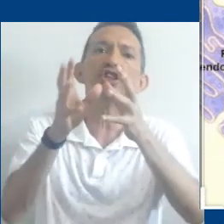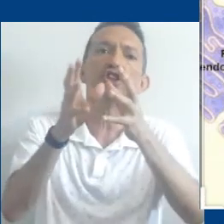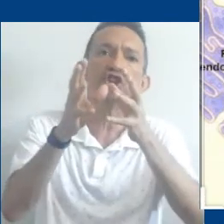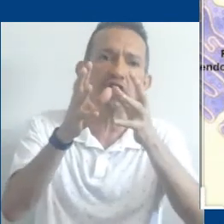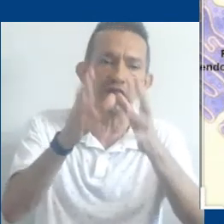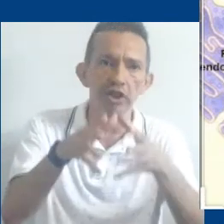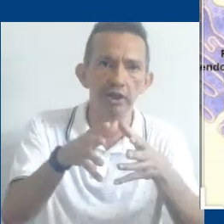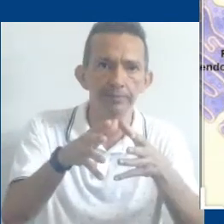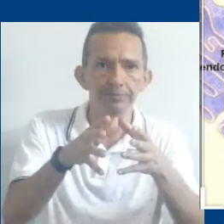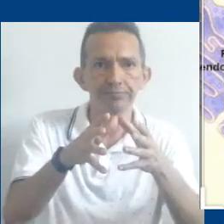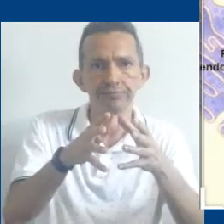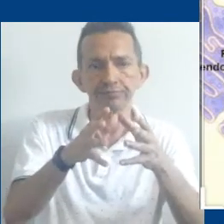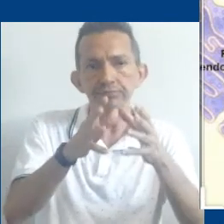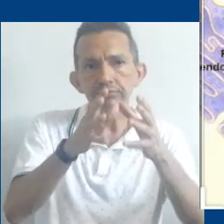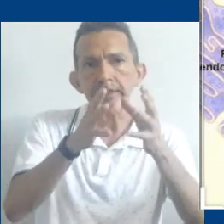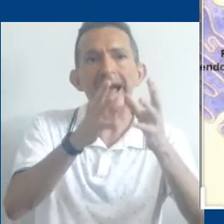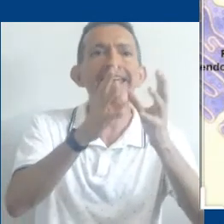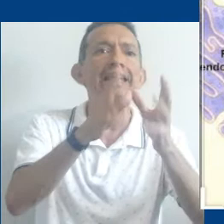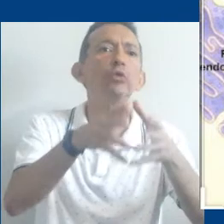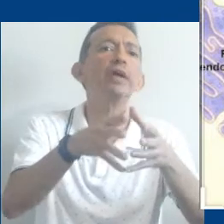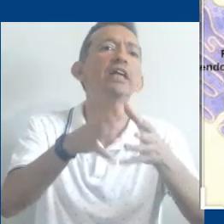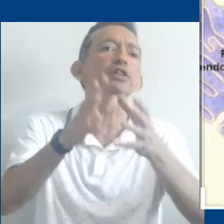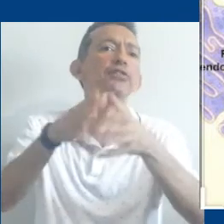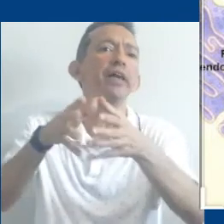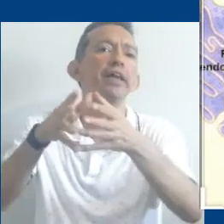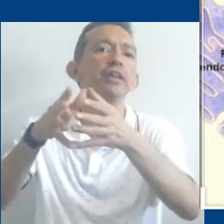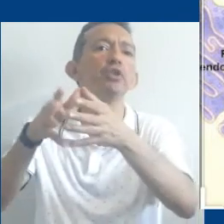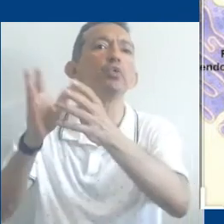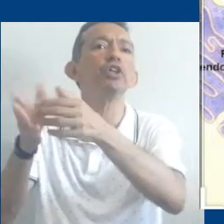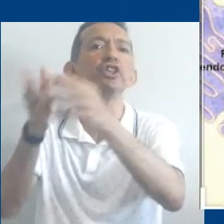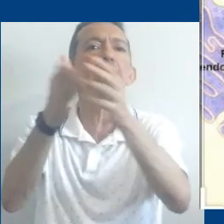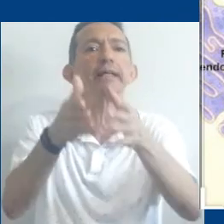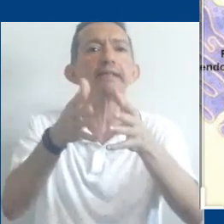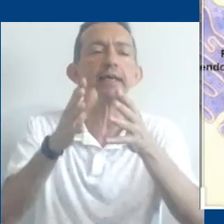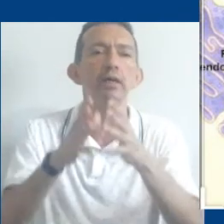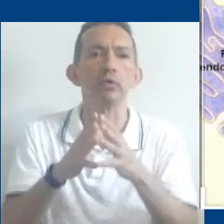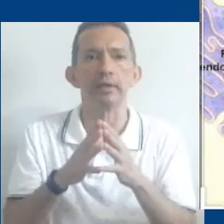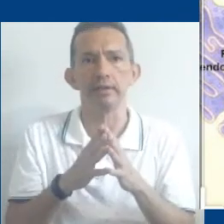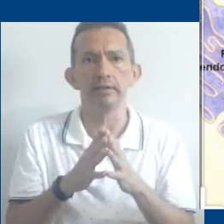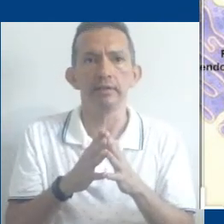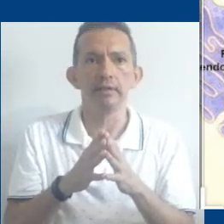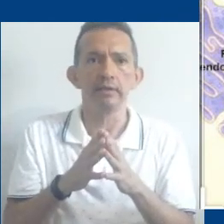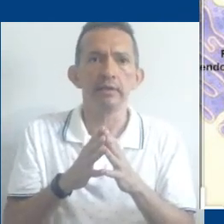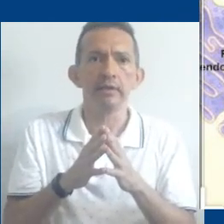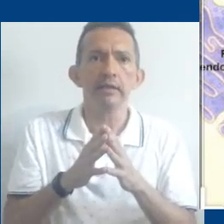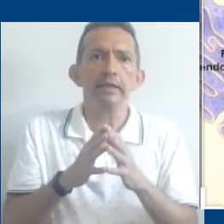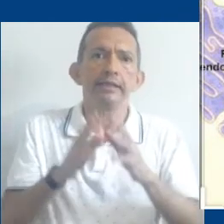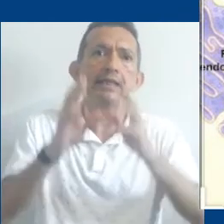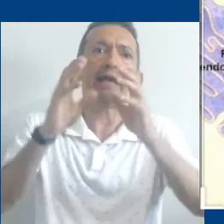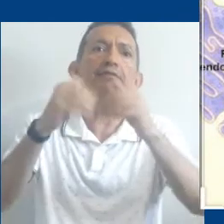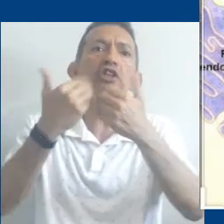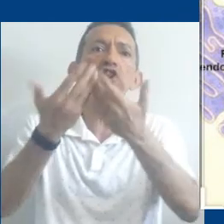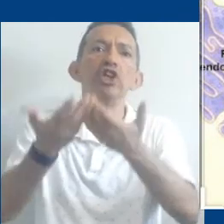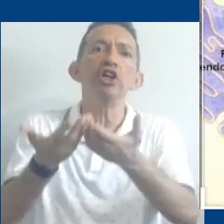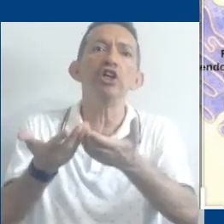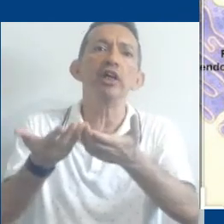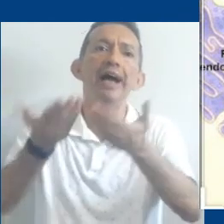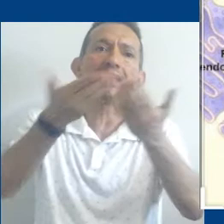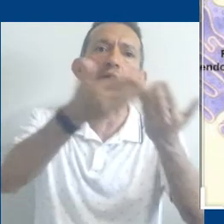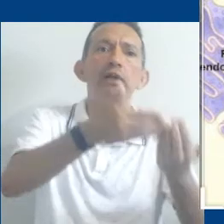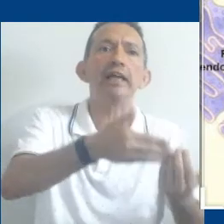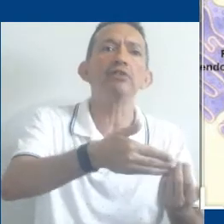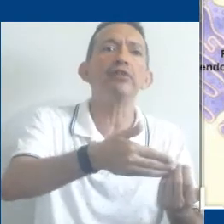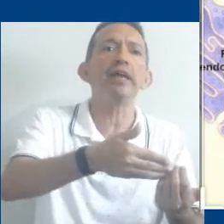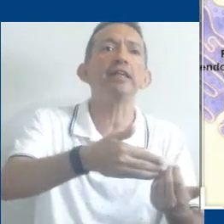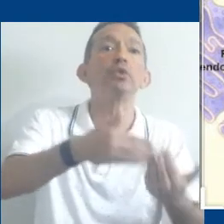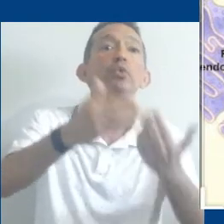Então vai digerir aquilo que é diferente do que está na célula. Se ela vai digerir